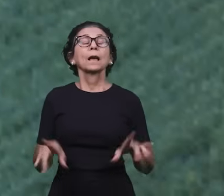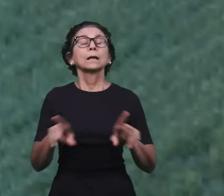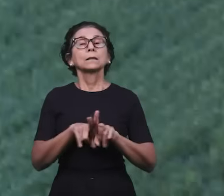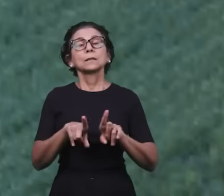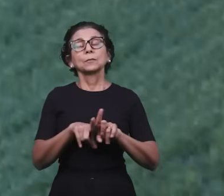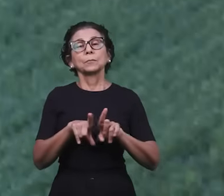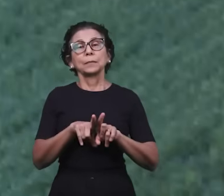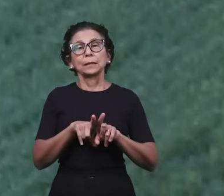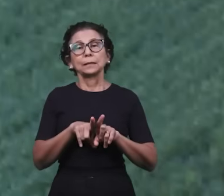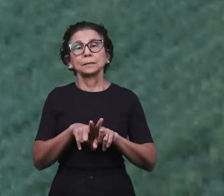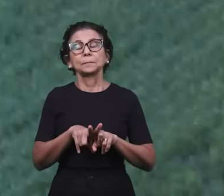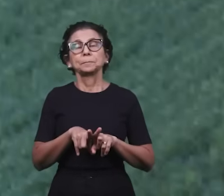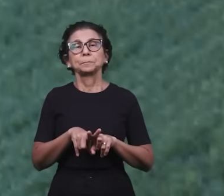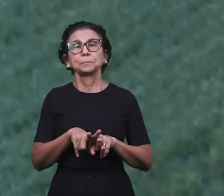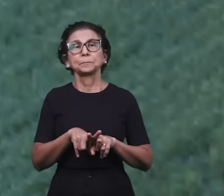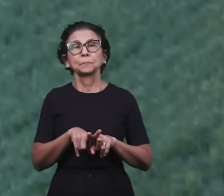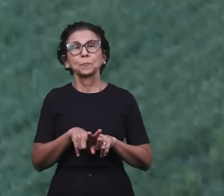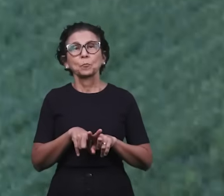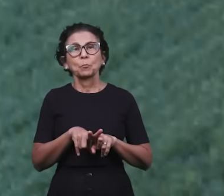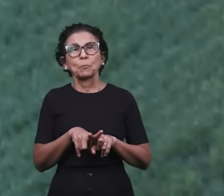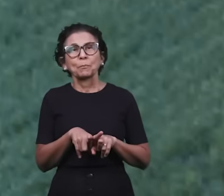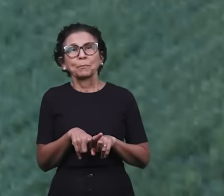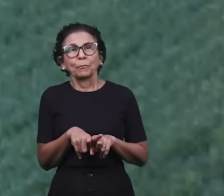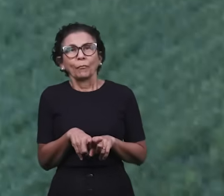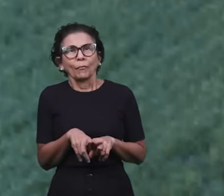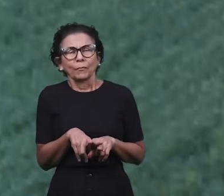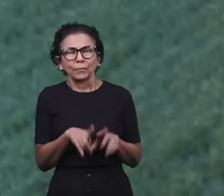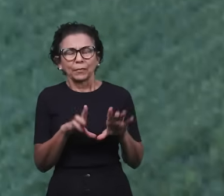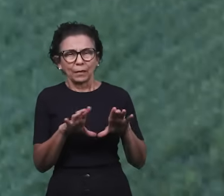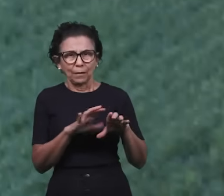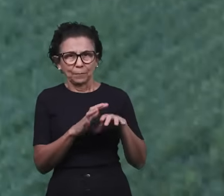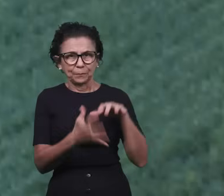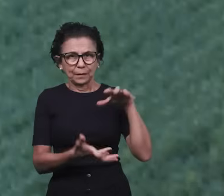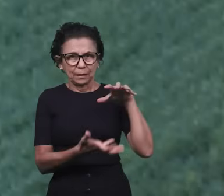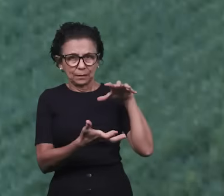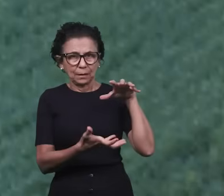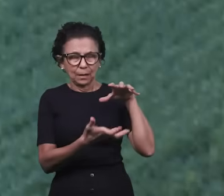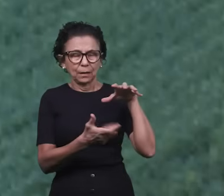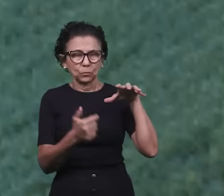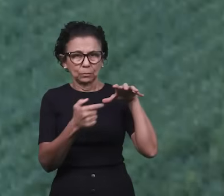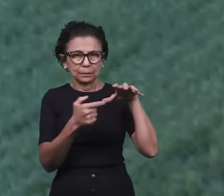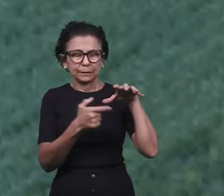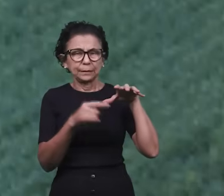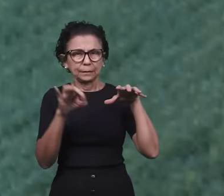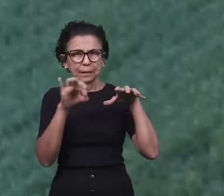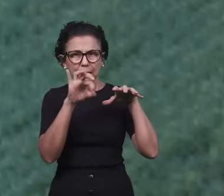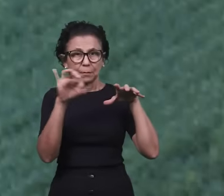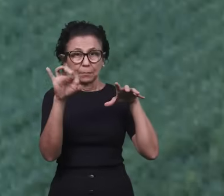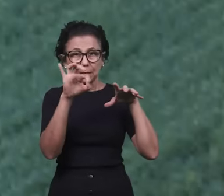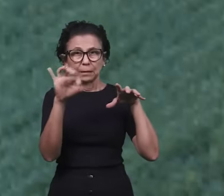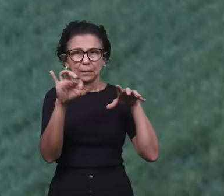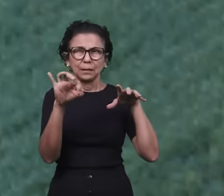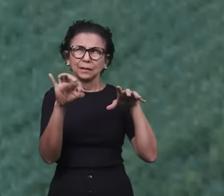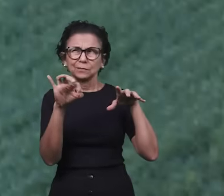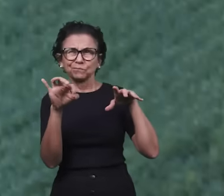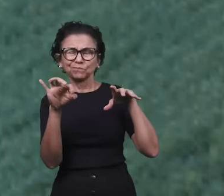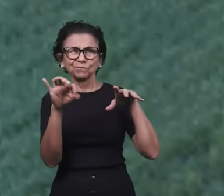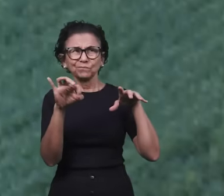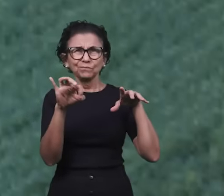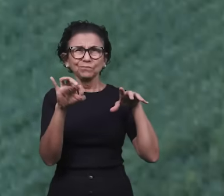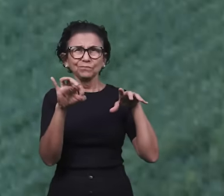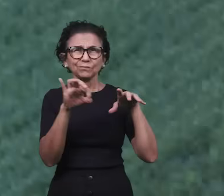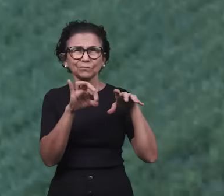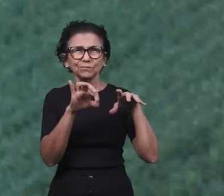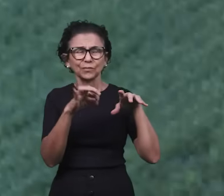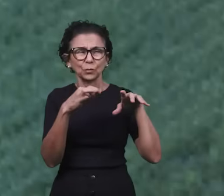né? Ela tem 2 estômagos, né? Ela tem dois estômagos. Ela se alimenta, o outro ela